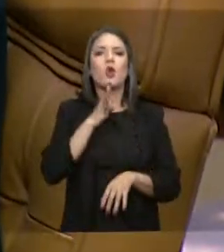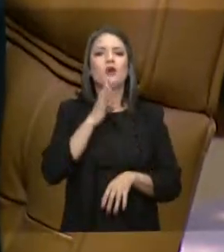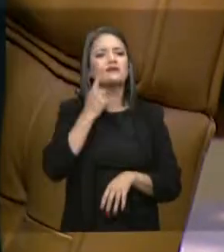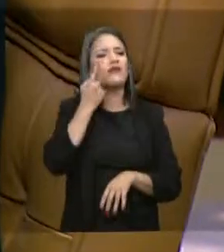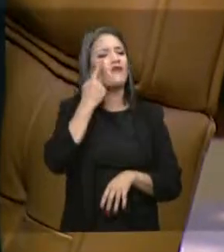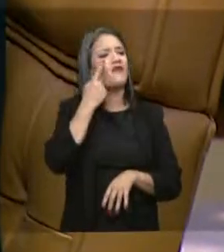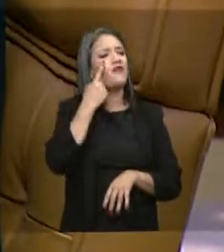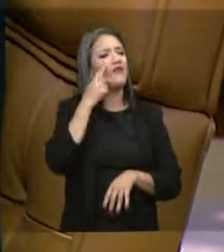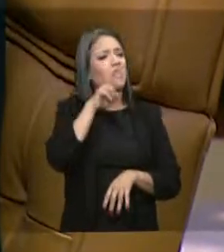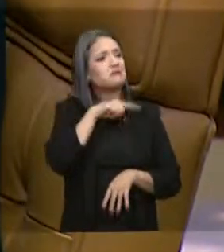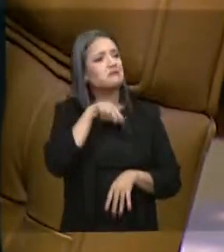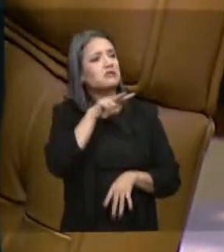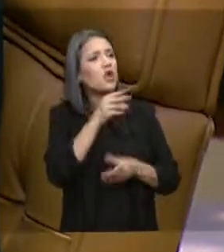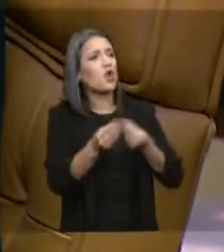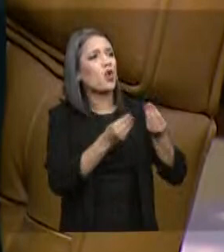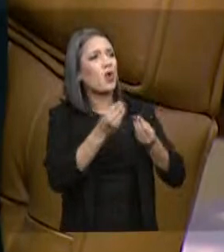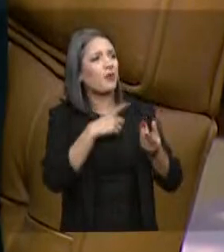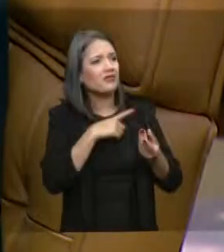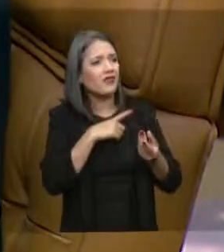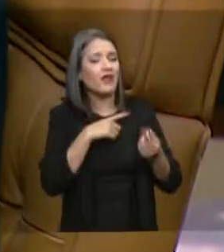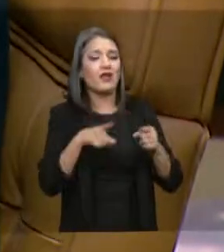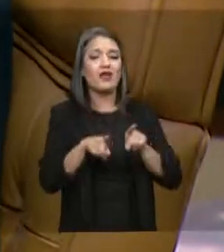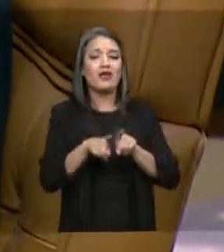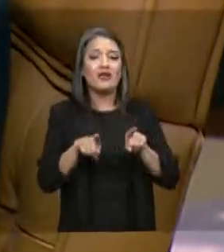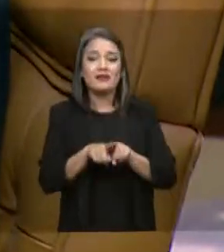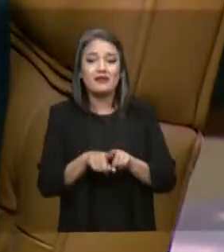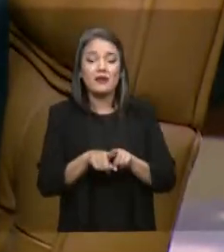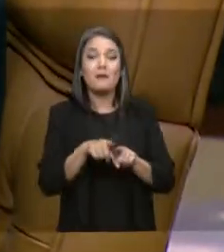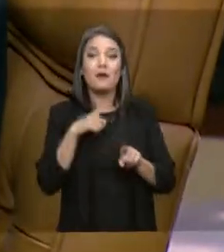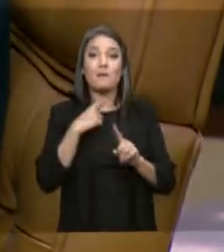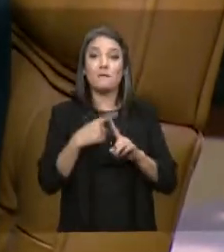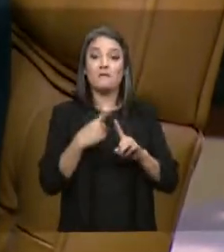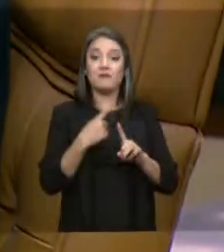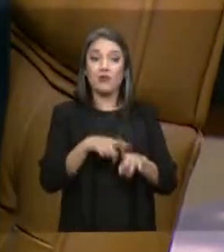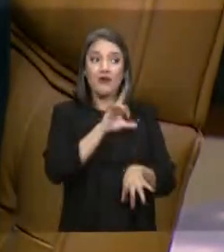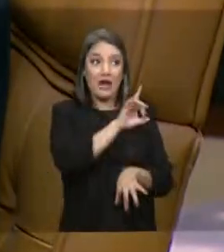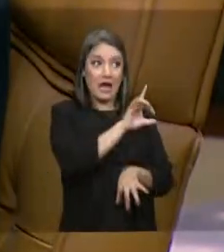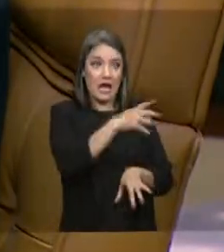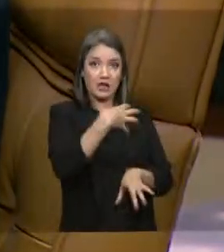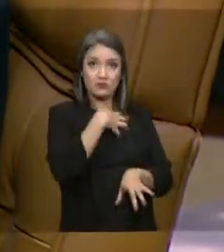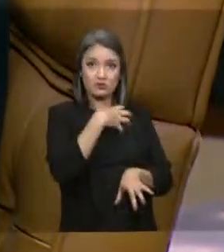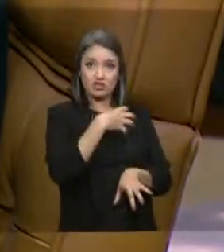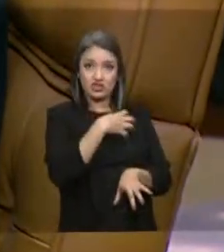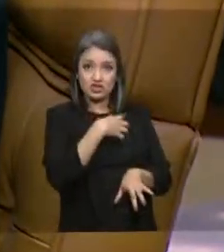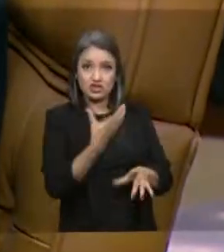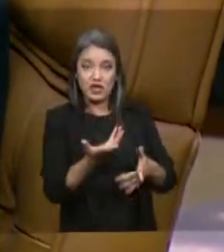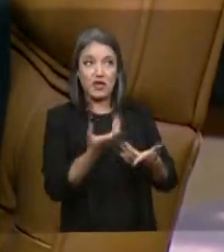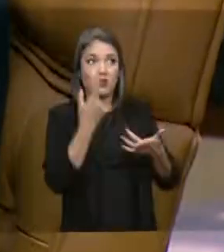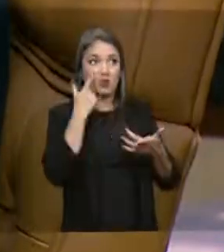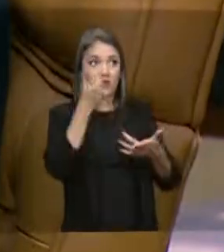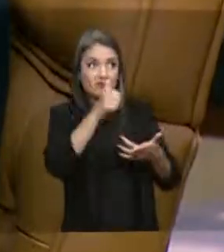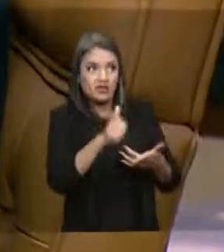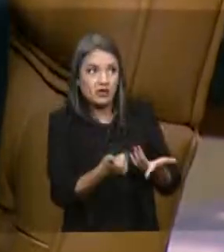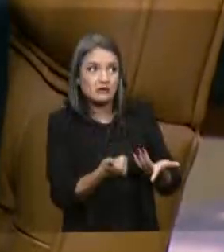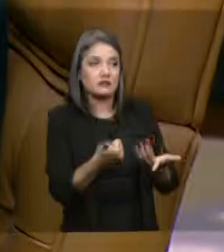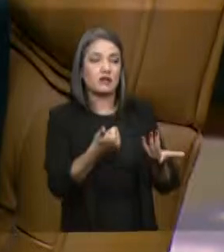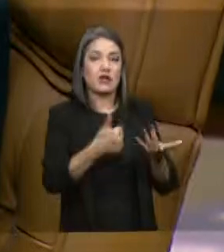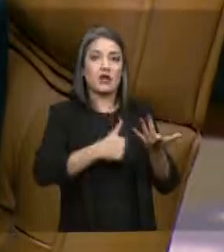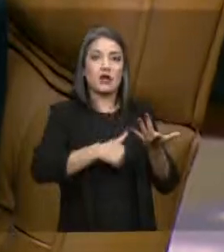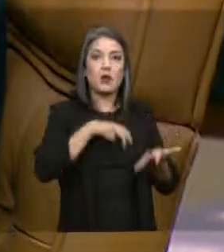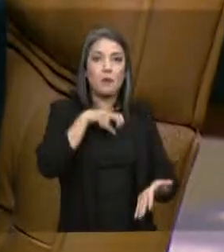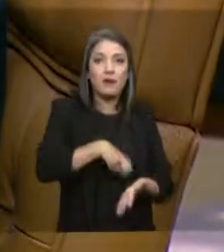realidade como também de uma individualização de condutas alguns ao